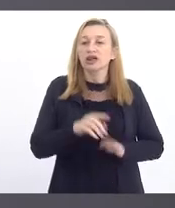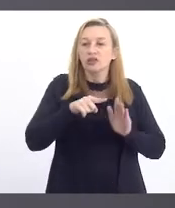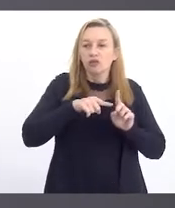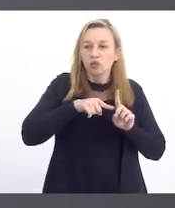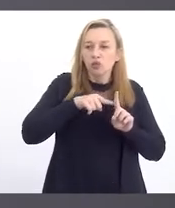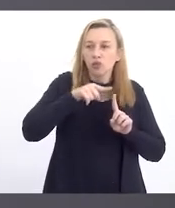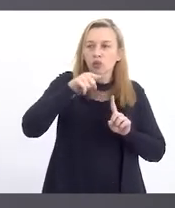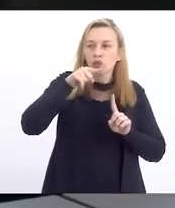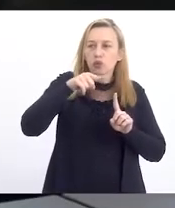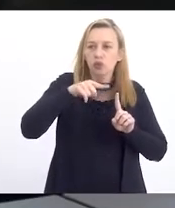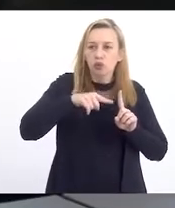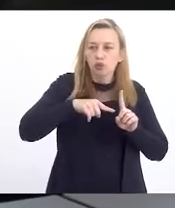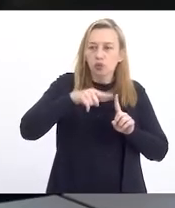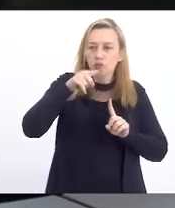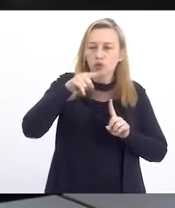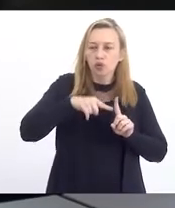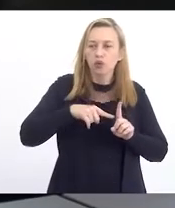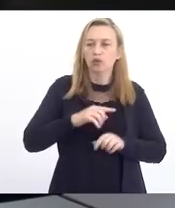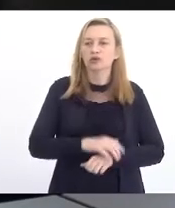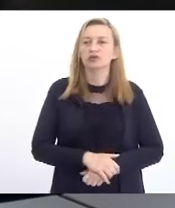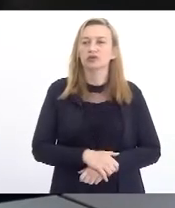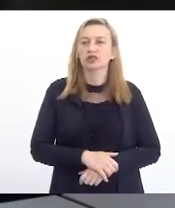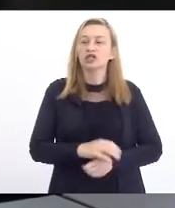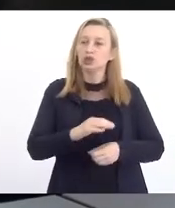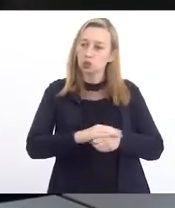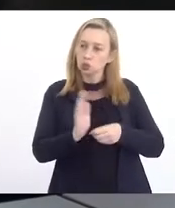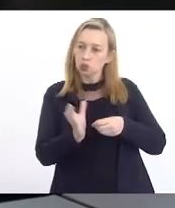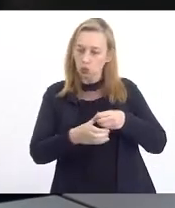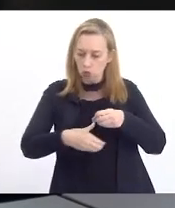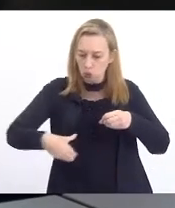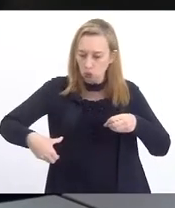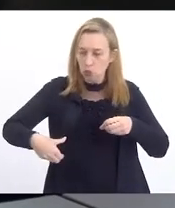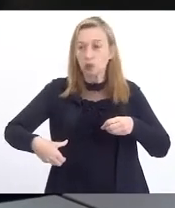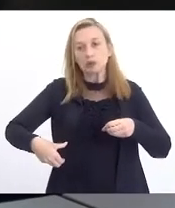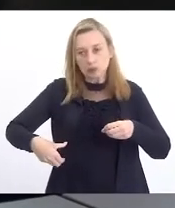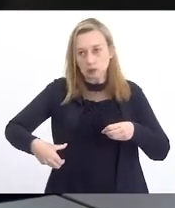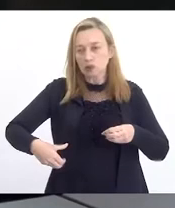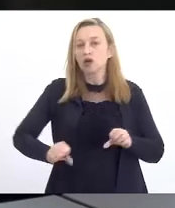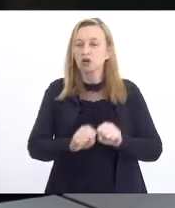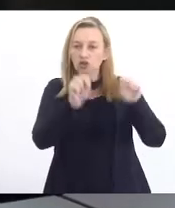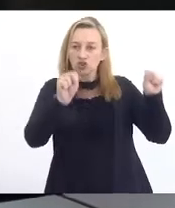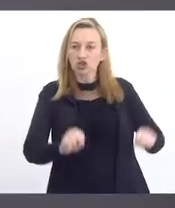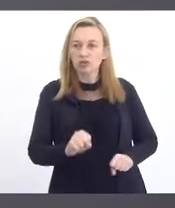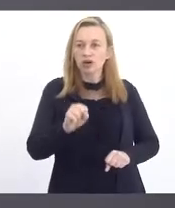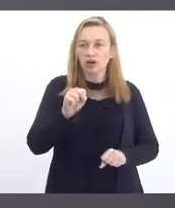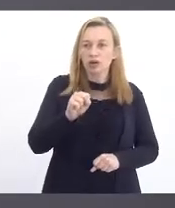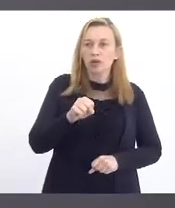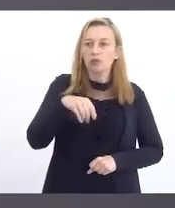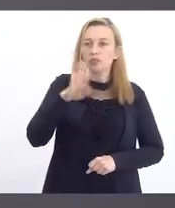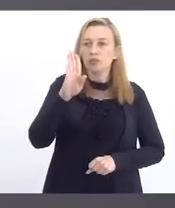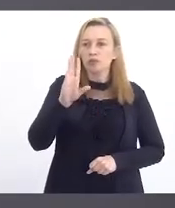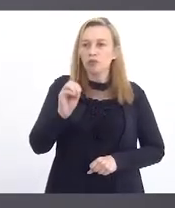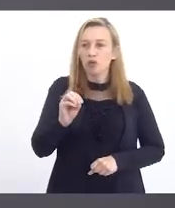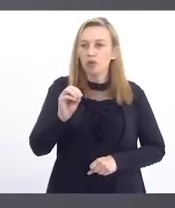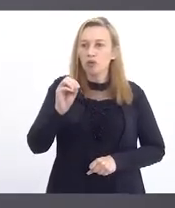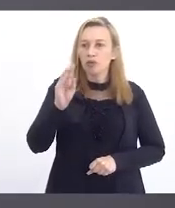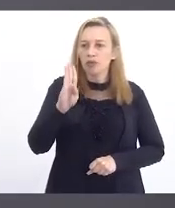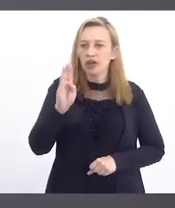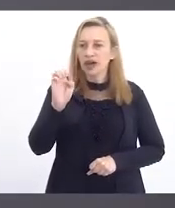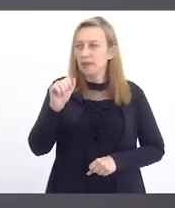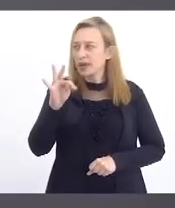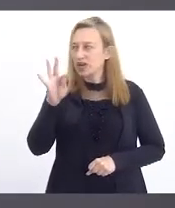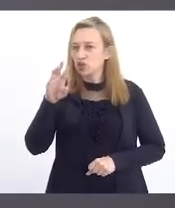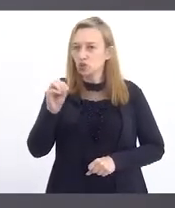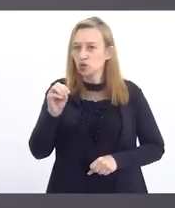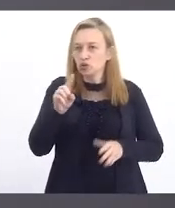de detenção e aporte de nutrientes, esgoto. O sistema de bombeamento ele vem para a gente diminuir o tempo de detenção hidráulico